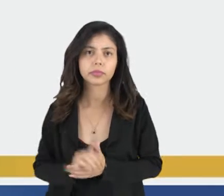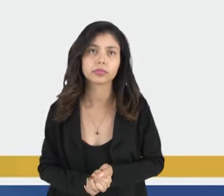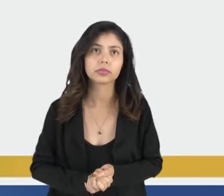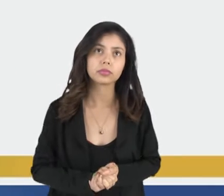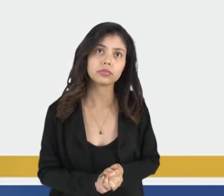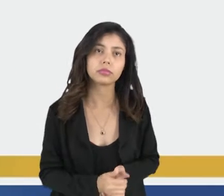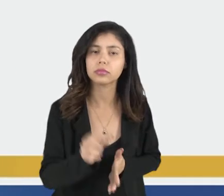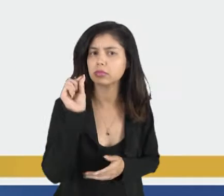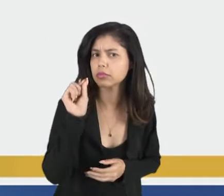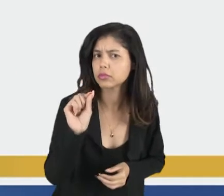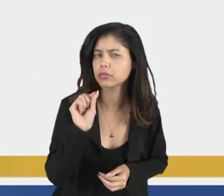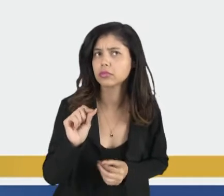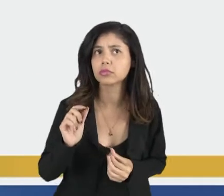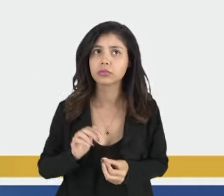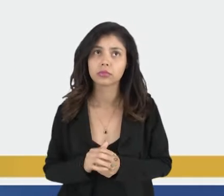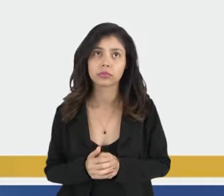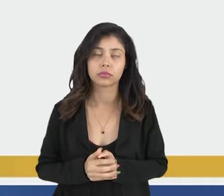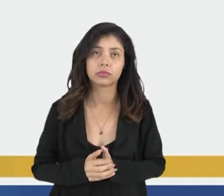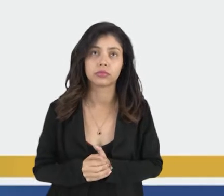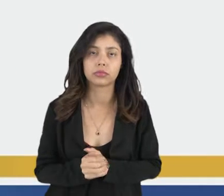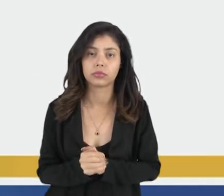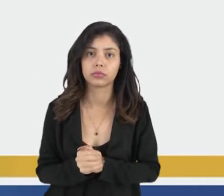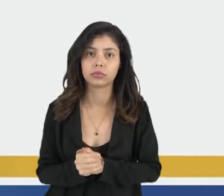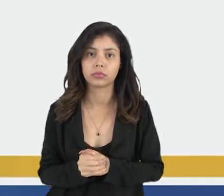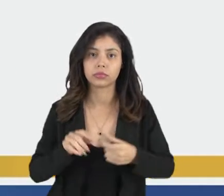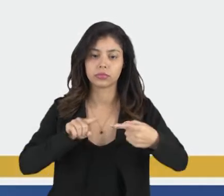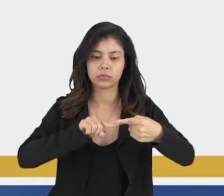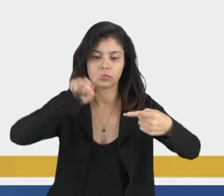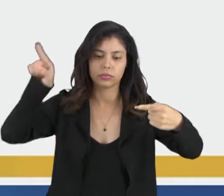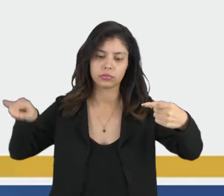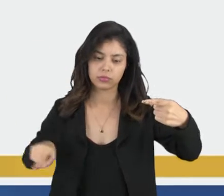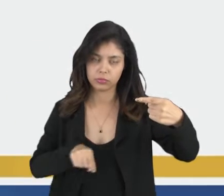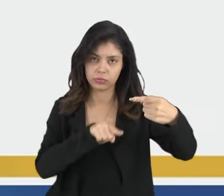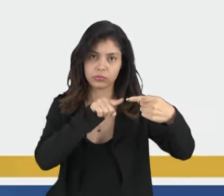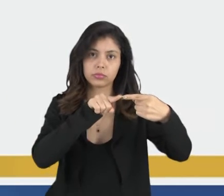O que é a circunferência?